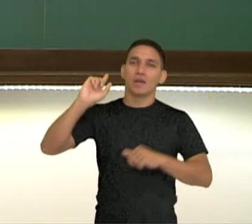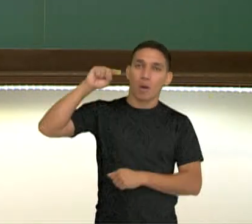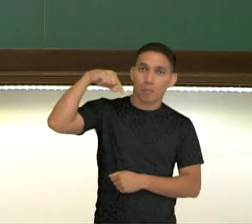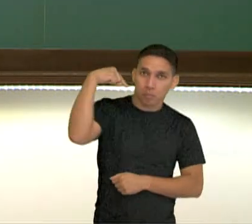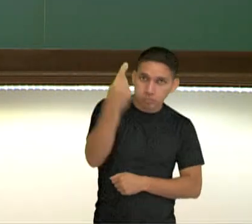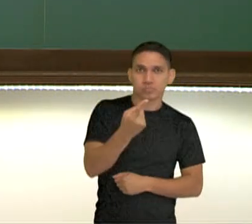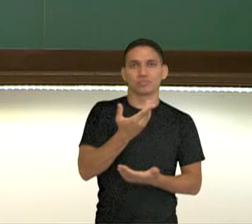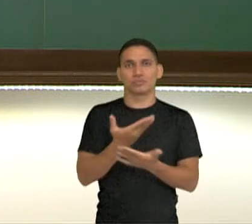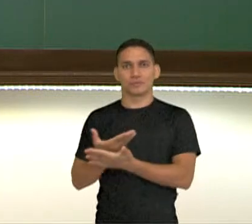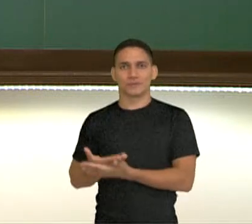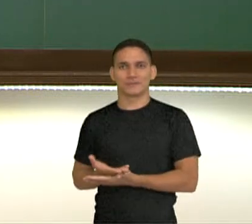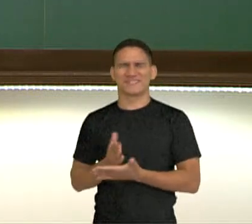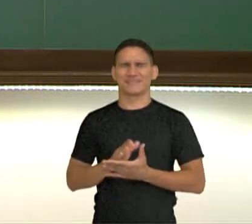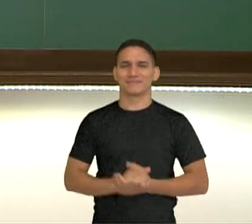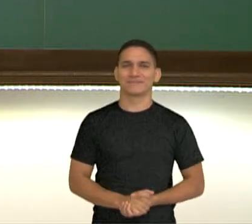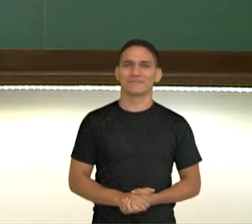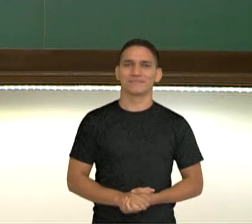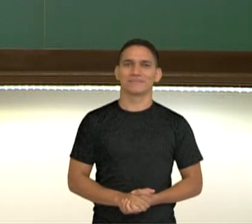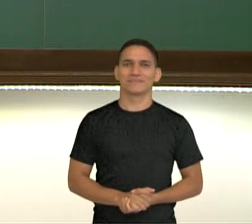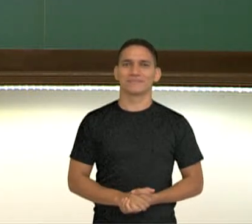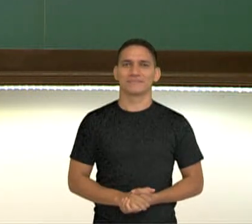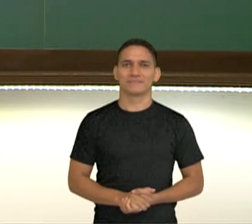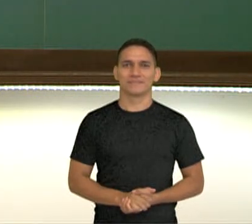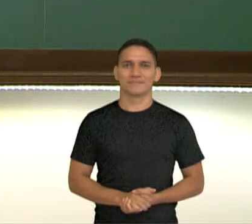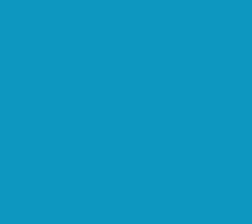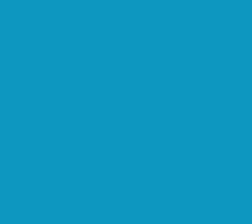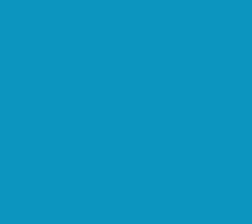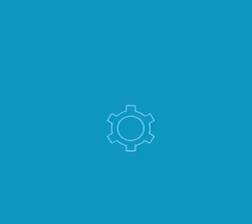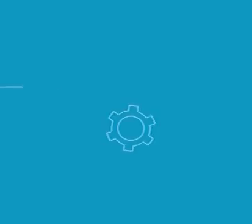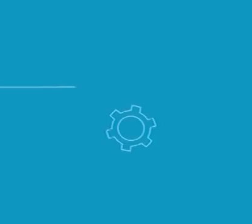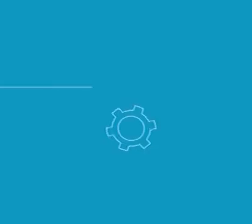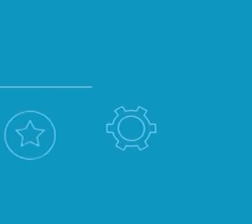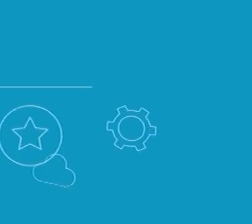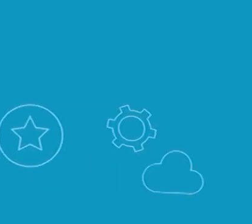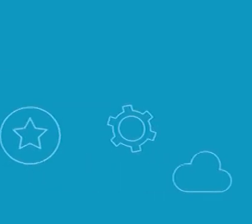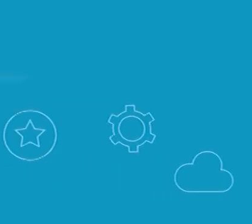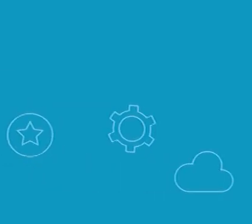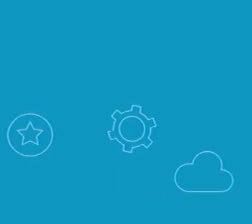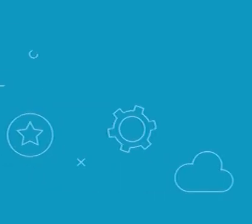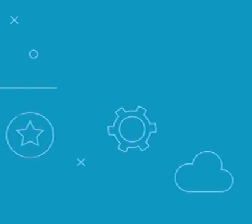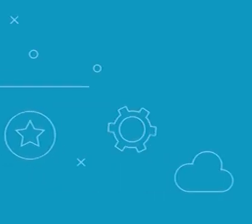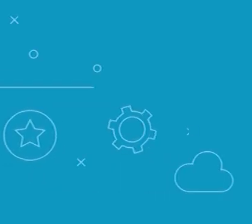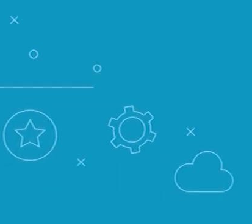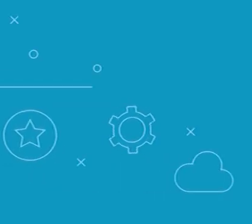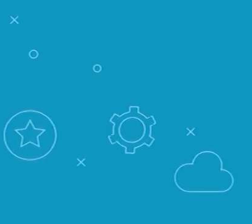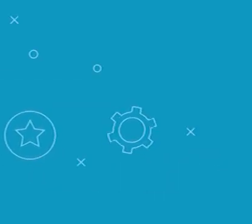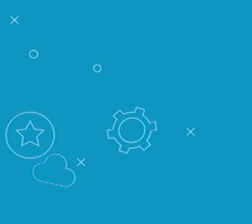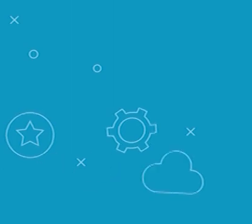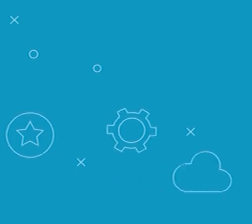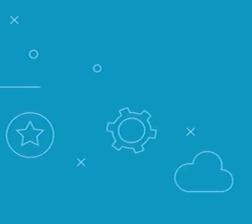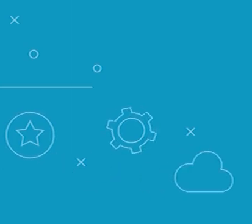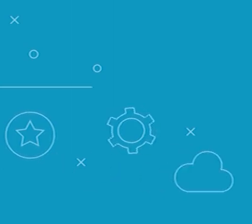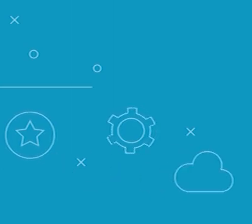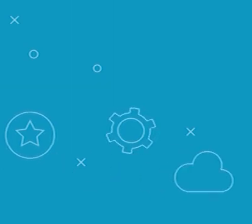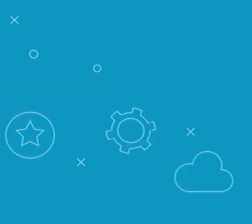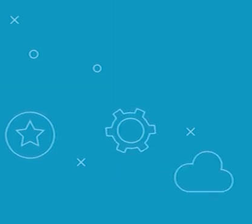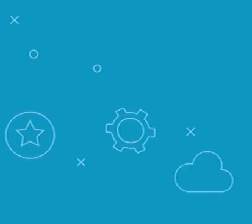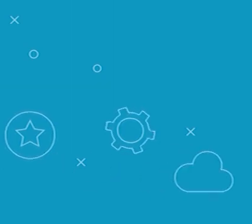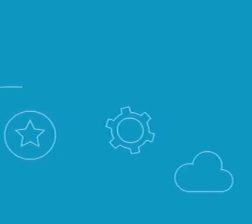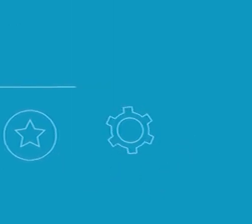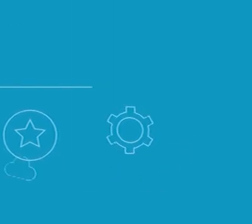aguardo até breve E aí